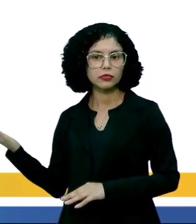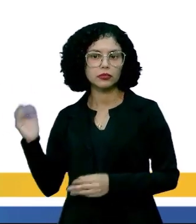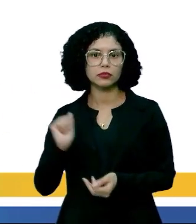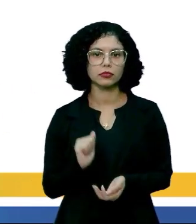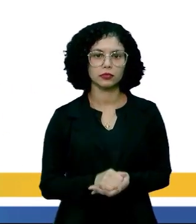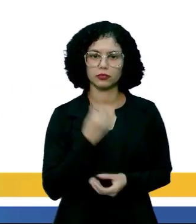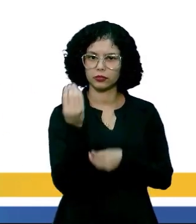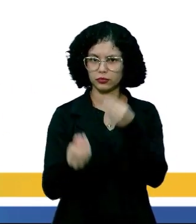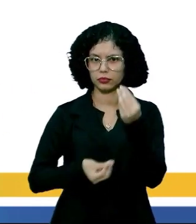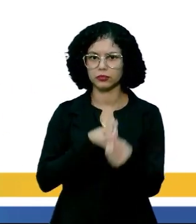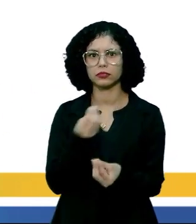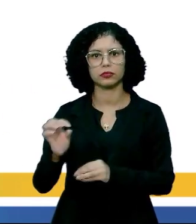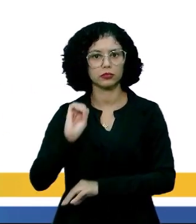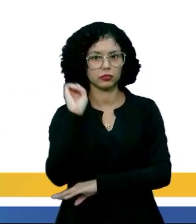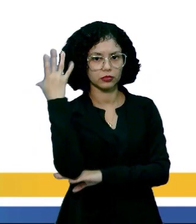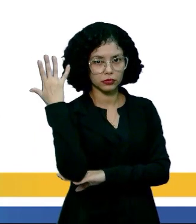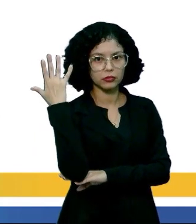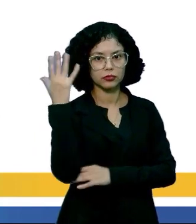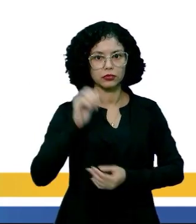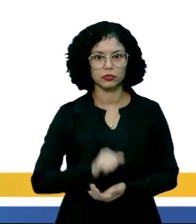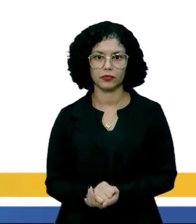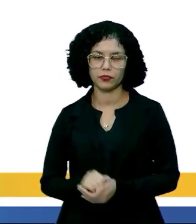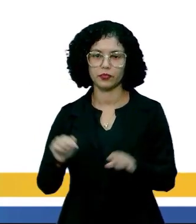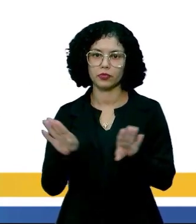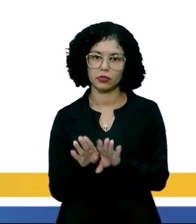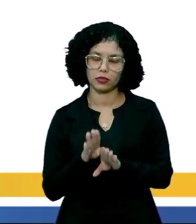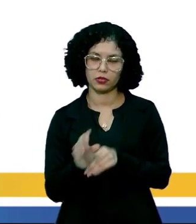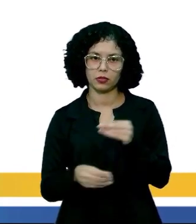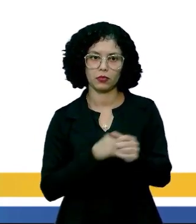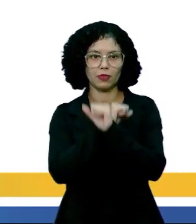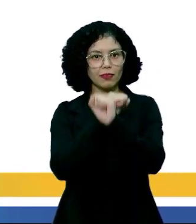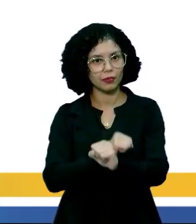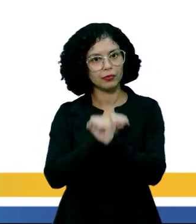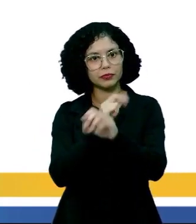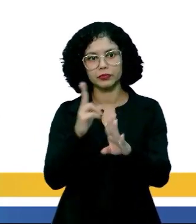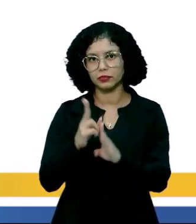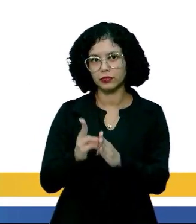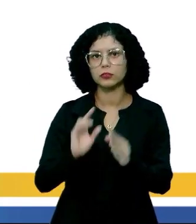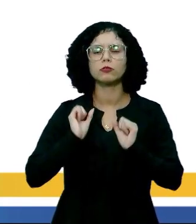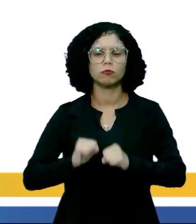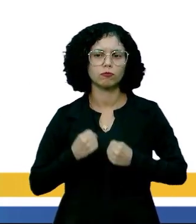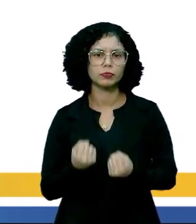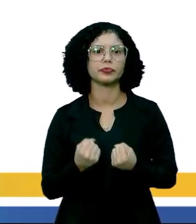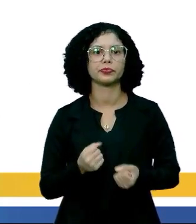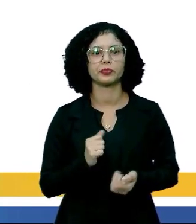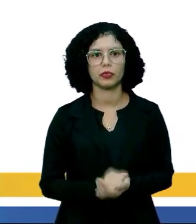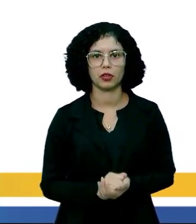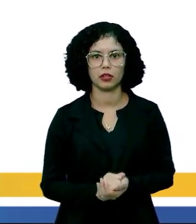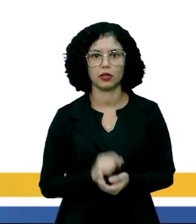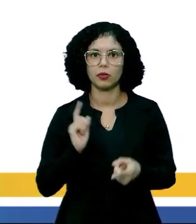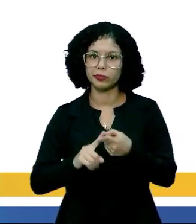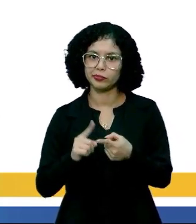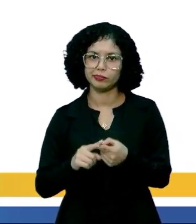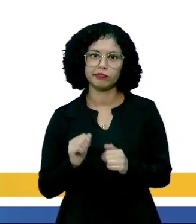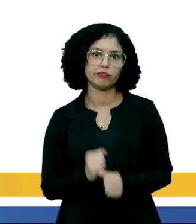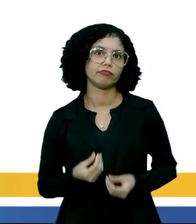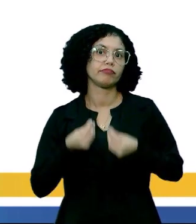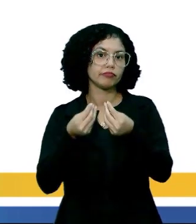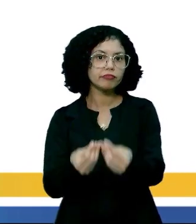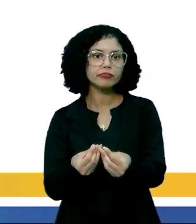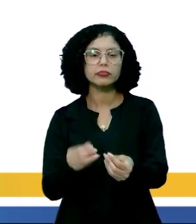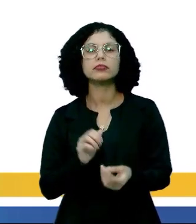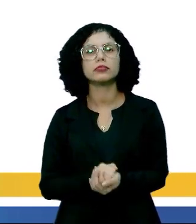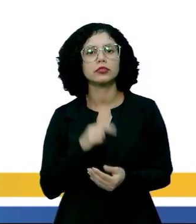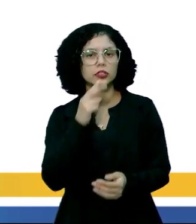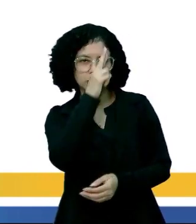vamos entender como que essas pessoas, tanto indígenas quanto africanas, resistiam à escravidão. porque ninguém se entregou, tá?